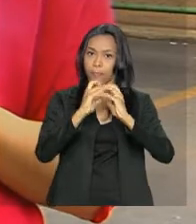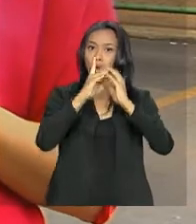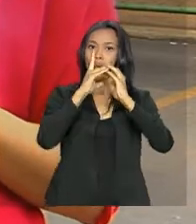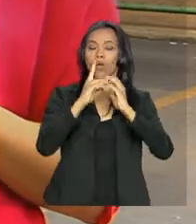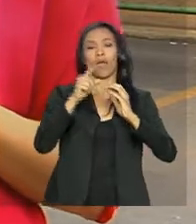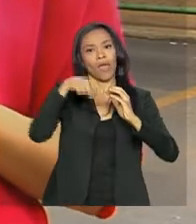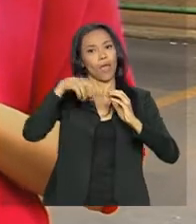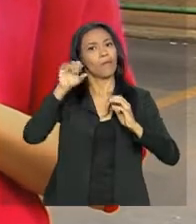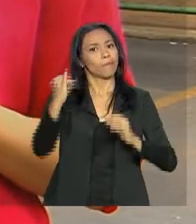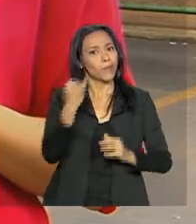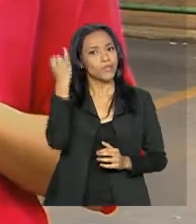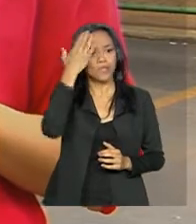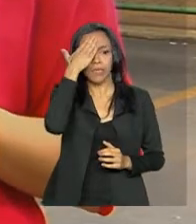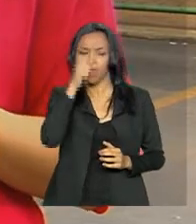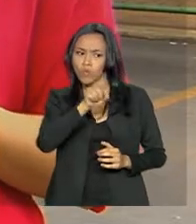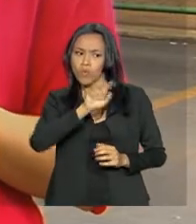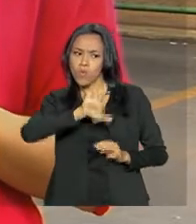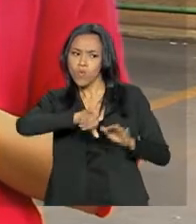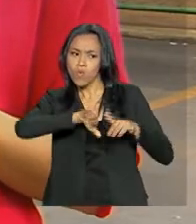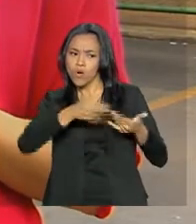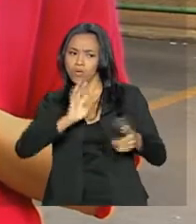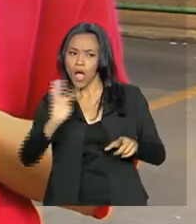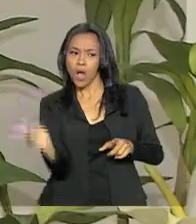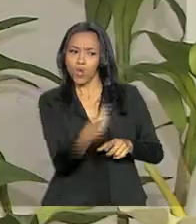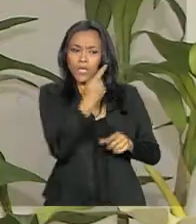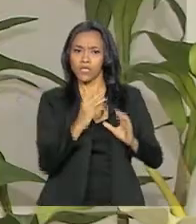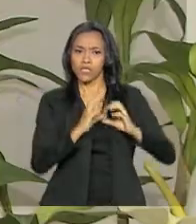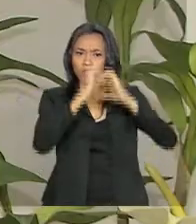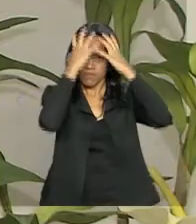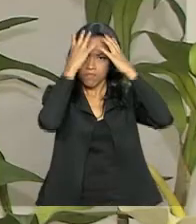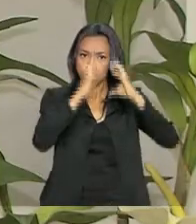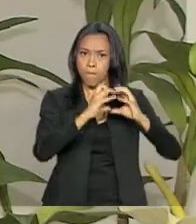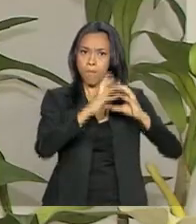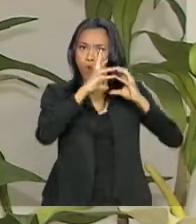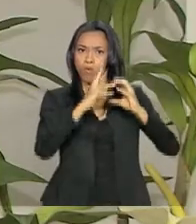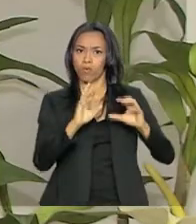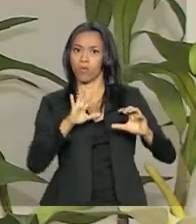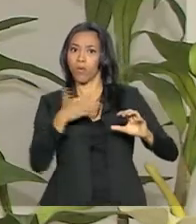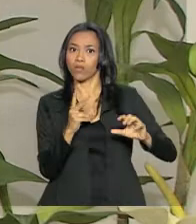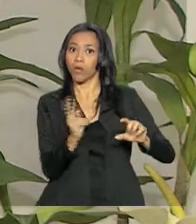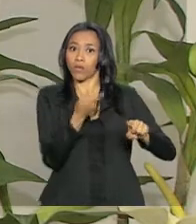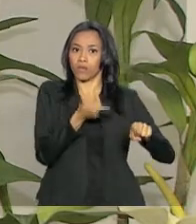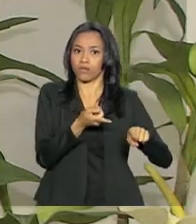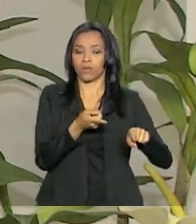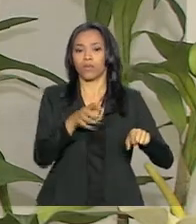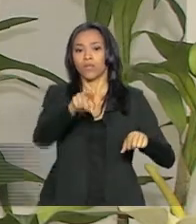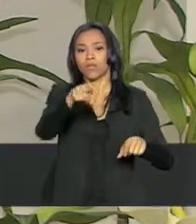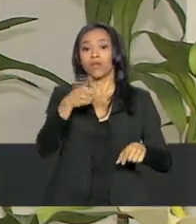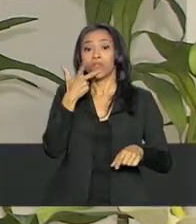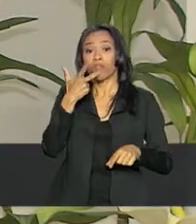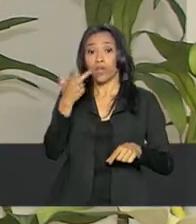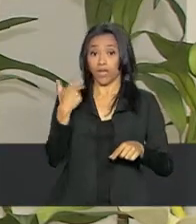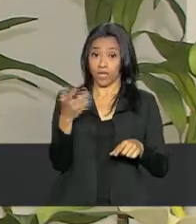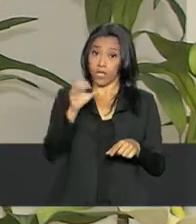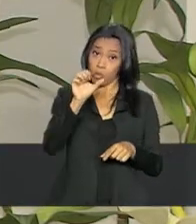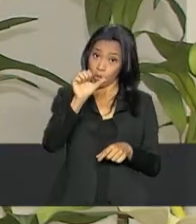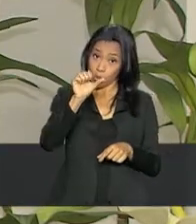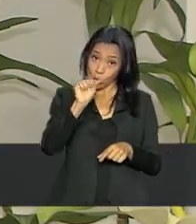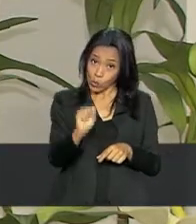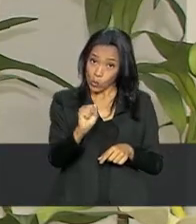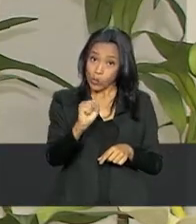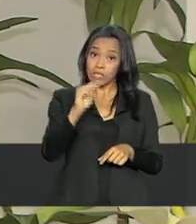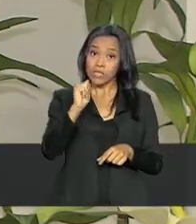importante saber identificar os sinais de um avc se a gente pensar na palavra samu que é quem a gente deve ligar